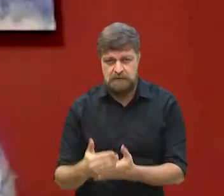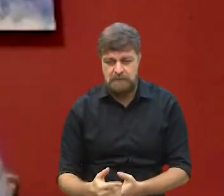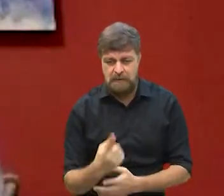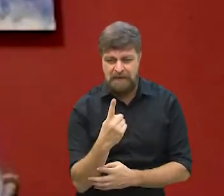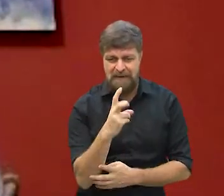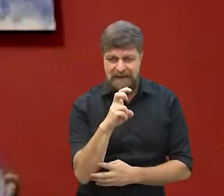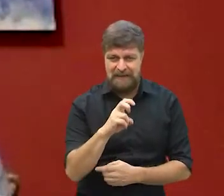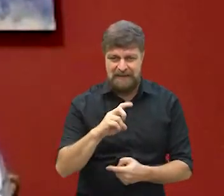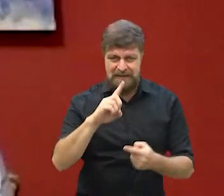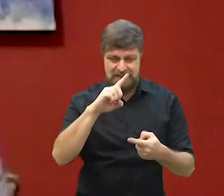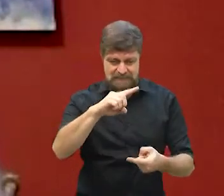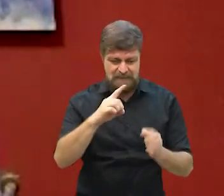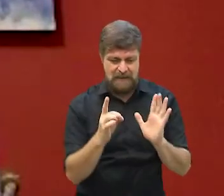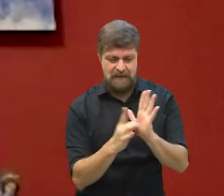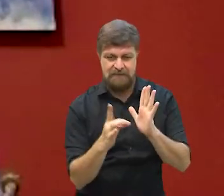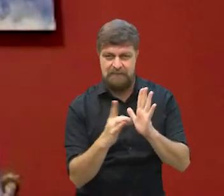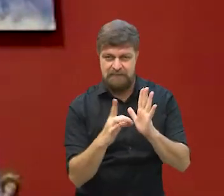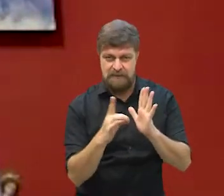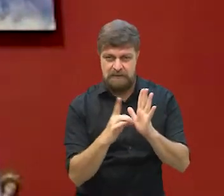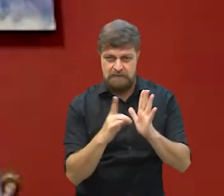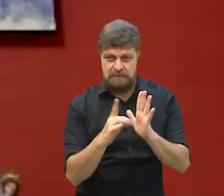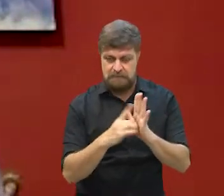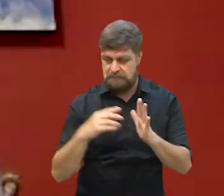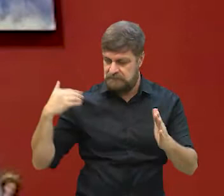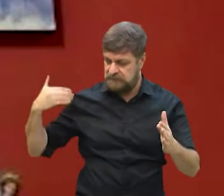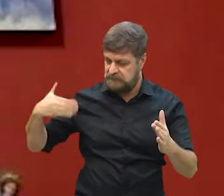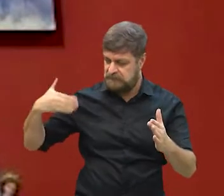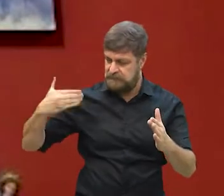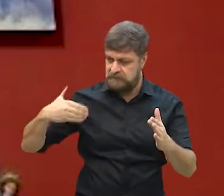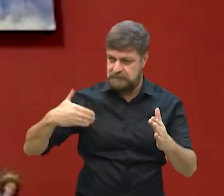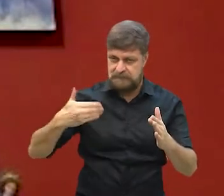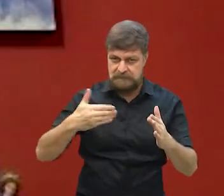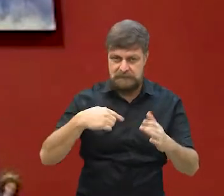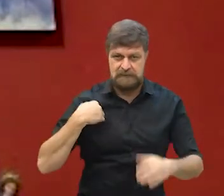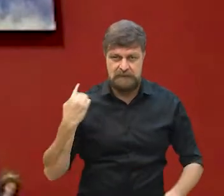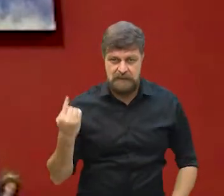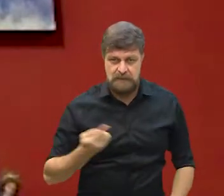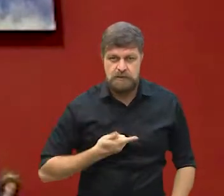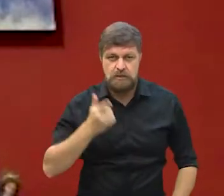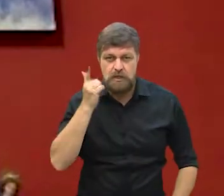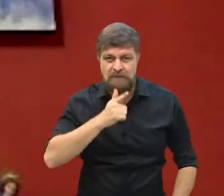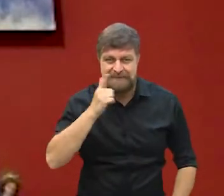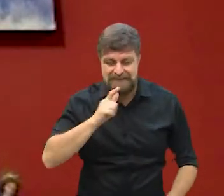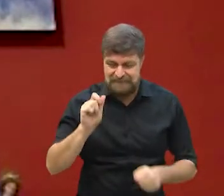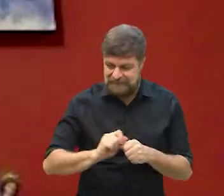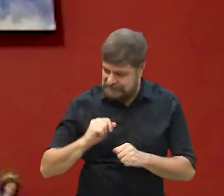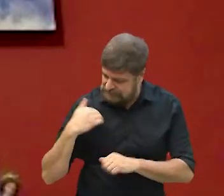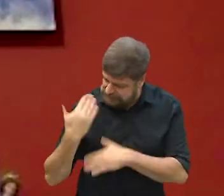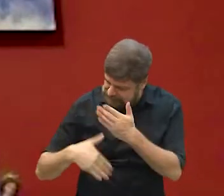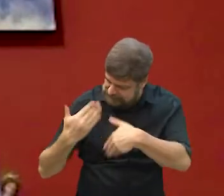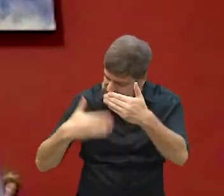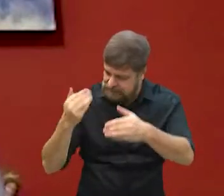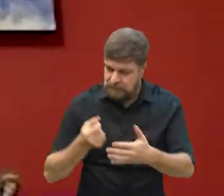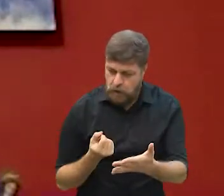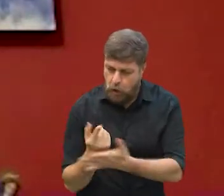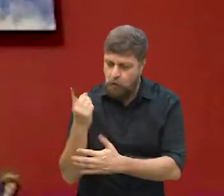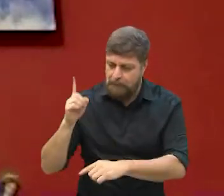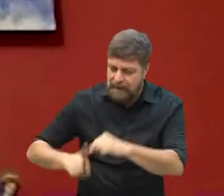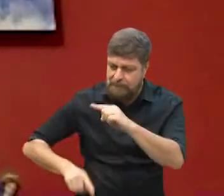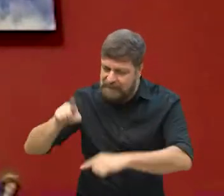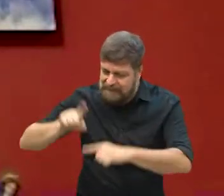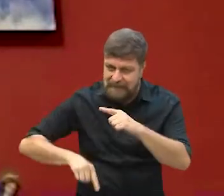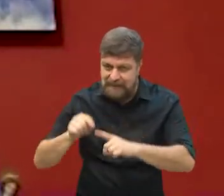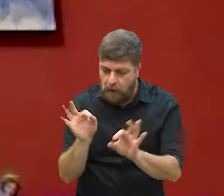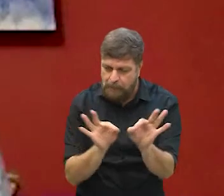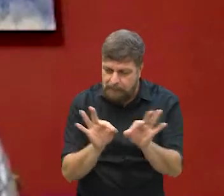15 vidros, e aí daquilo ali do limão, da água e do açúcar, eu tinha que fazer a limonada e comprar a matéria-prima